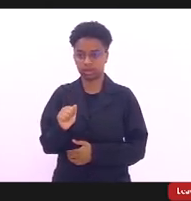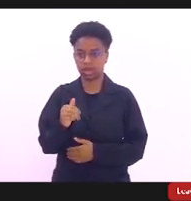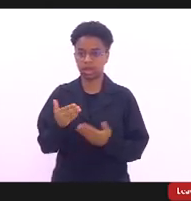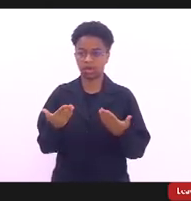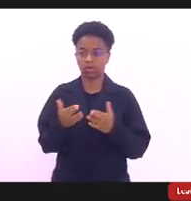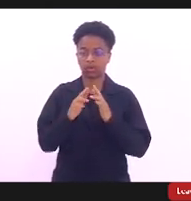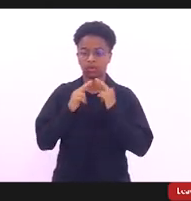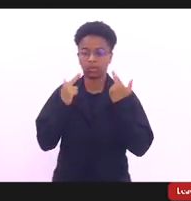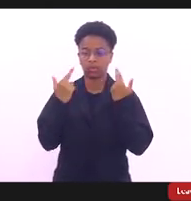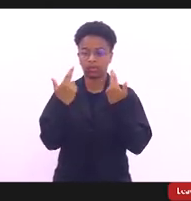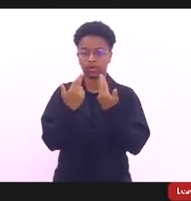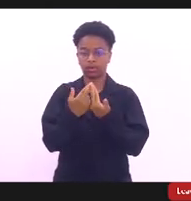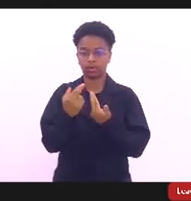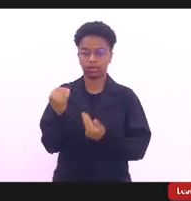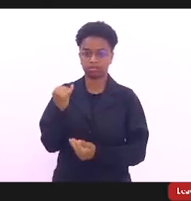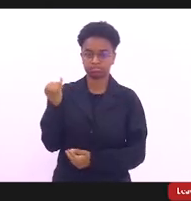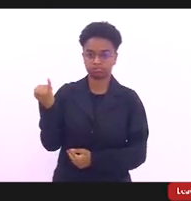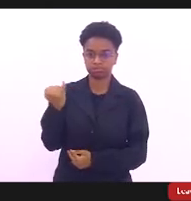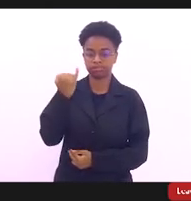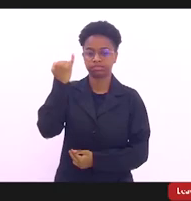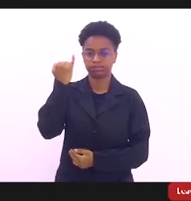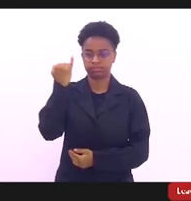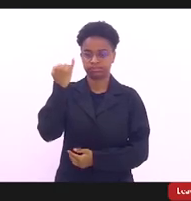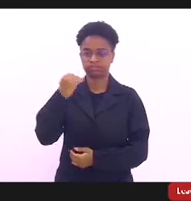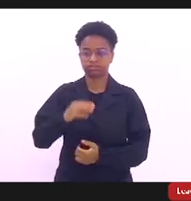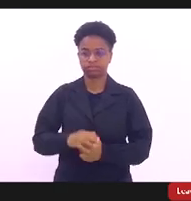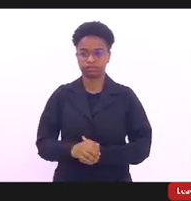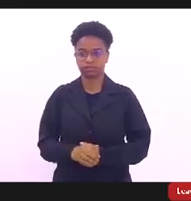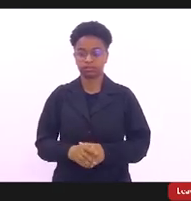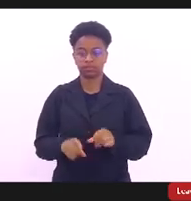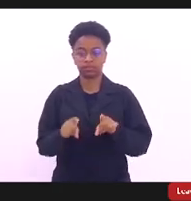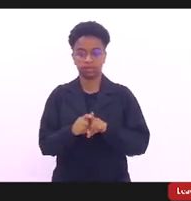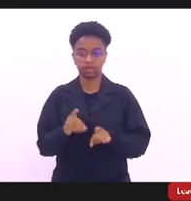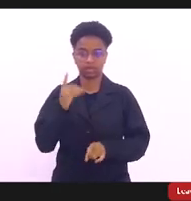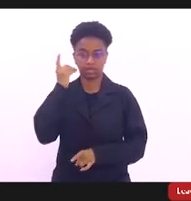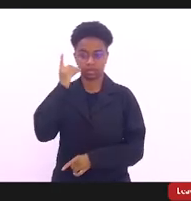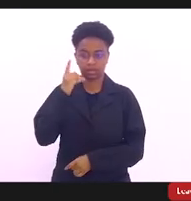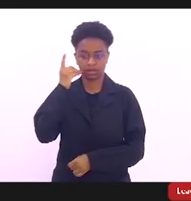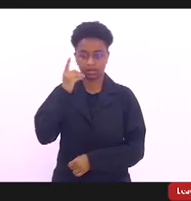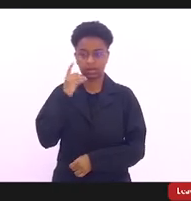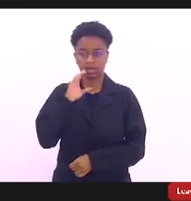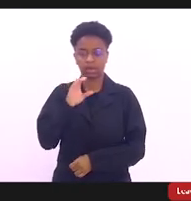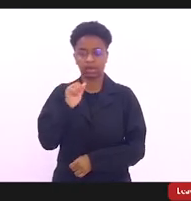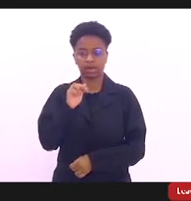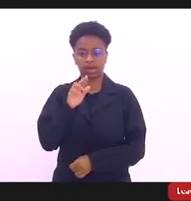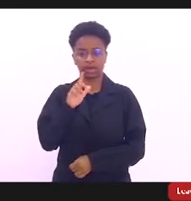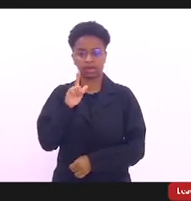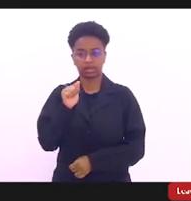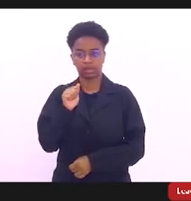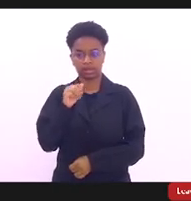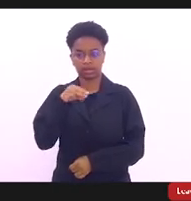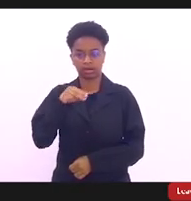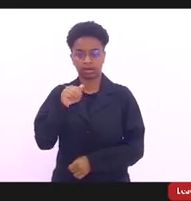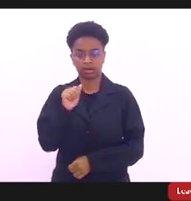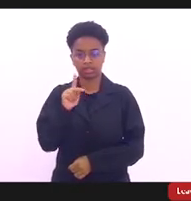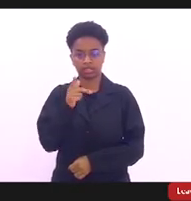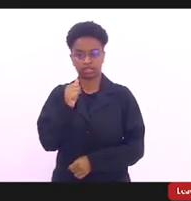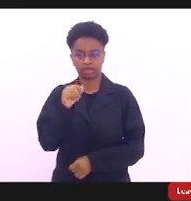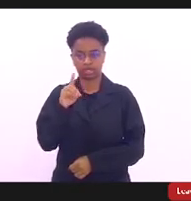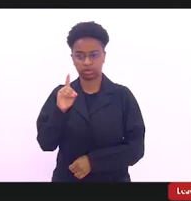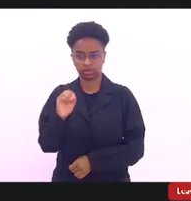reunião tão importante a deputada Carla Carla Carla Machado